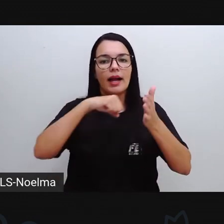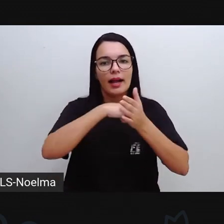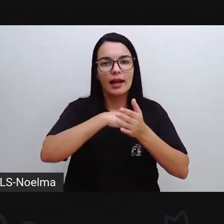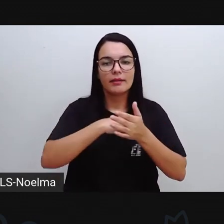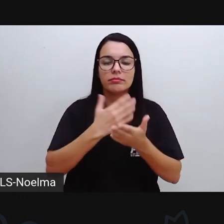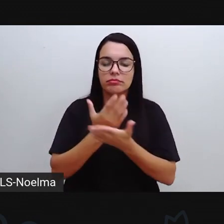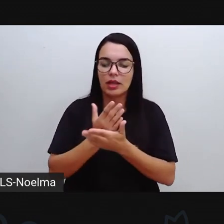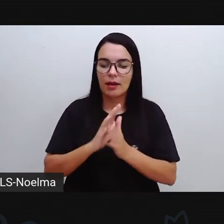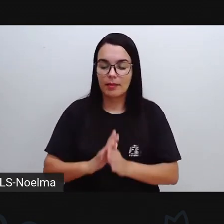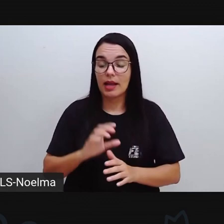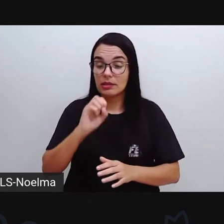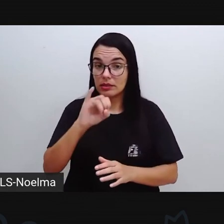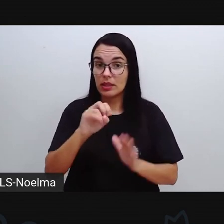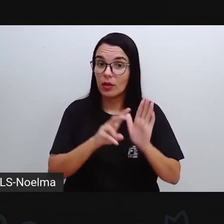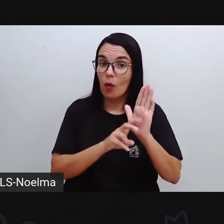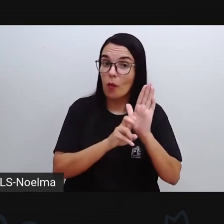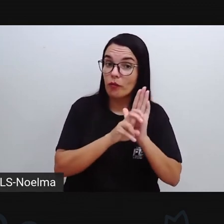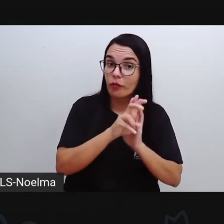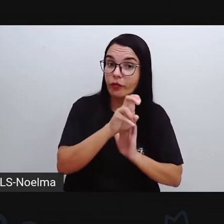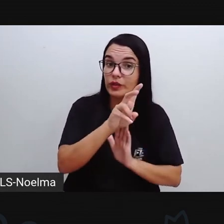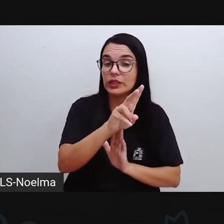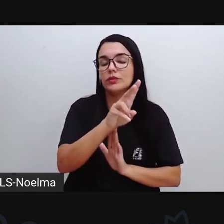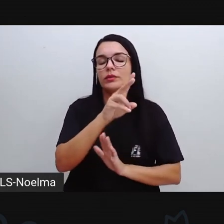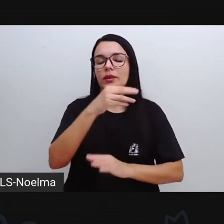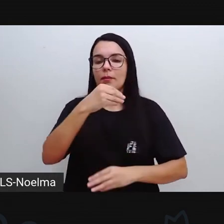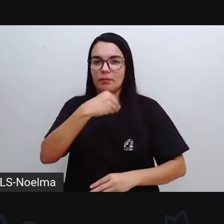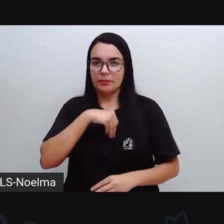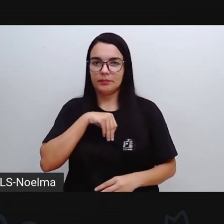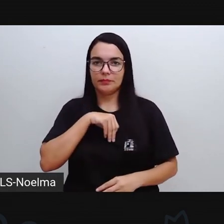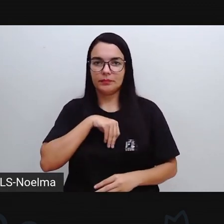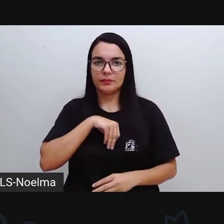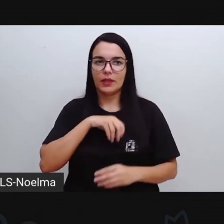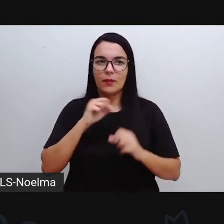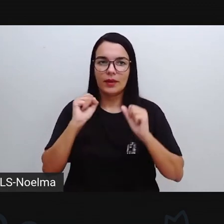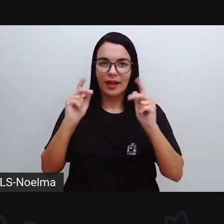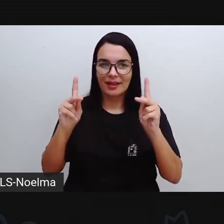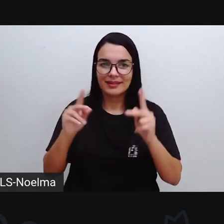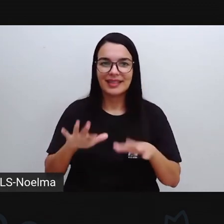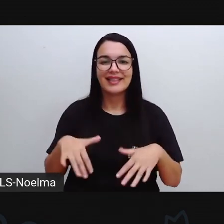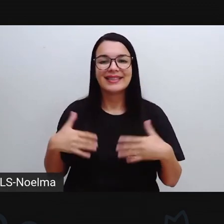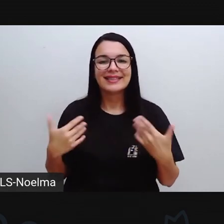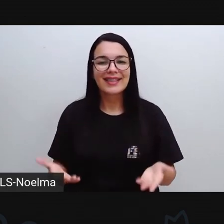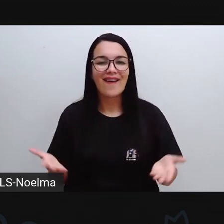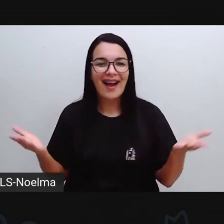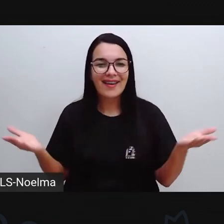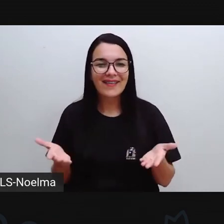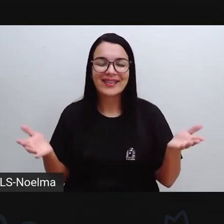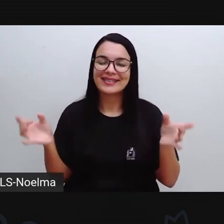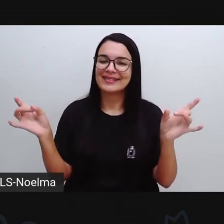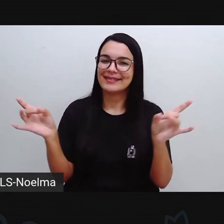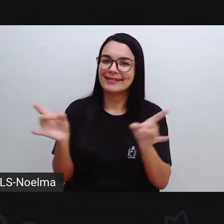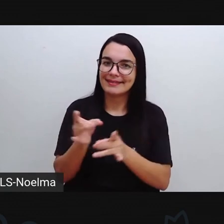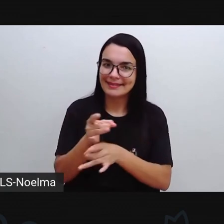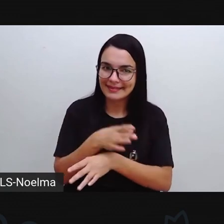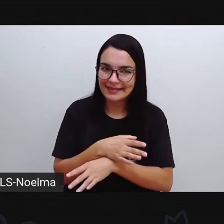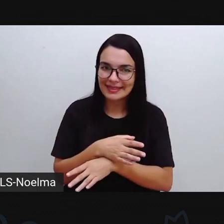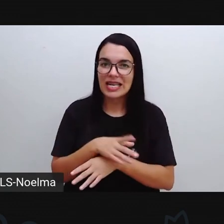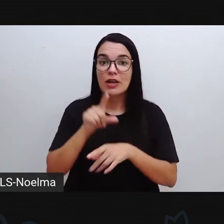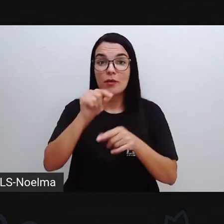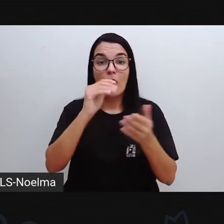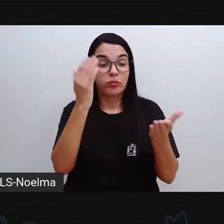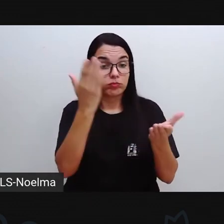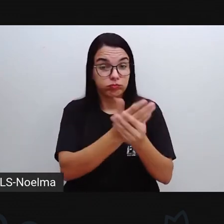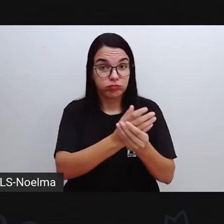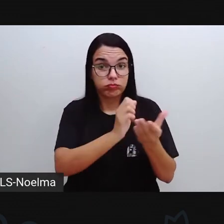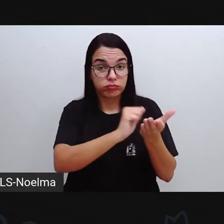vírus, caso ele venha a nos atingir, certinho, gente? Bom, gente, a gente vai ficando por aqui, pegue lá o